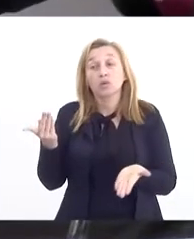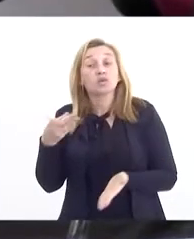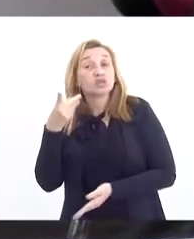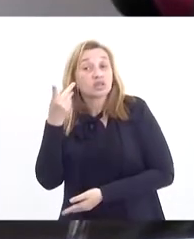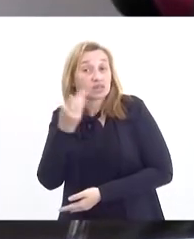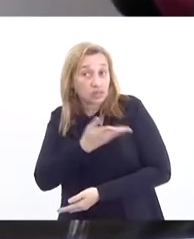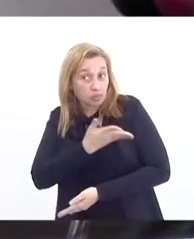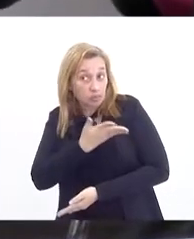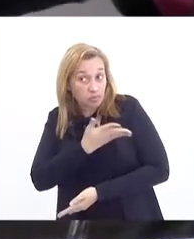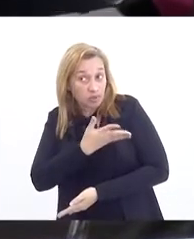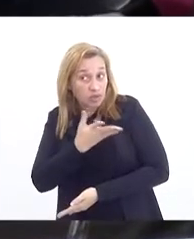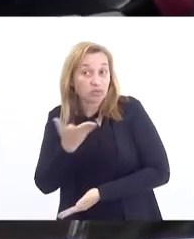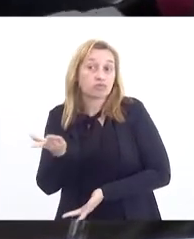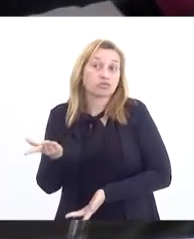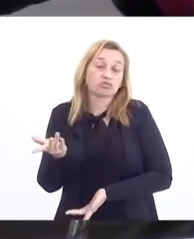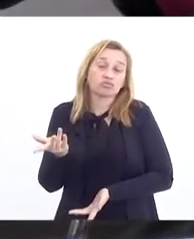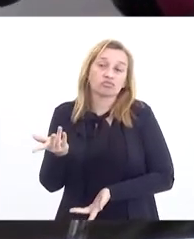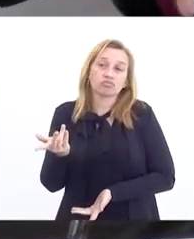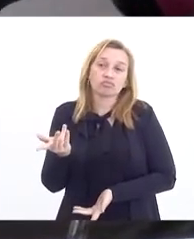companheiros